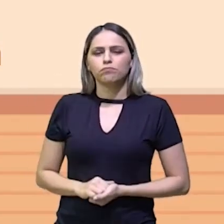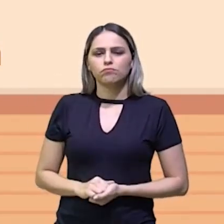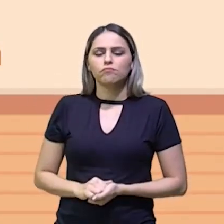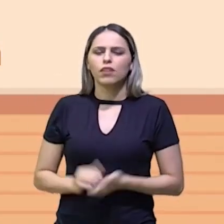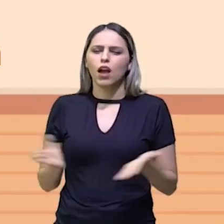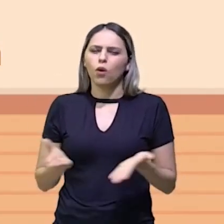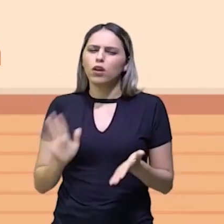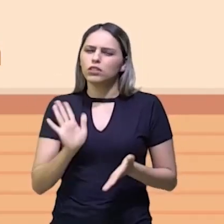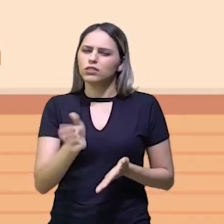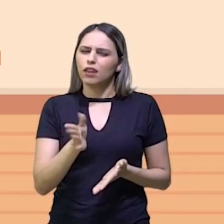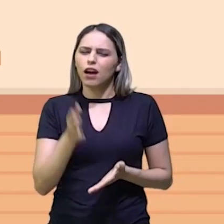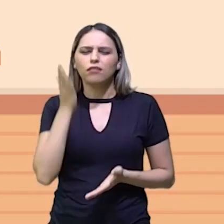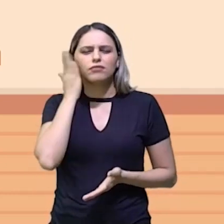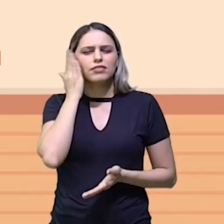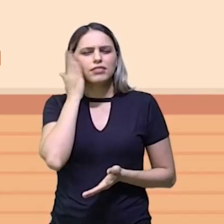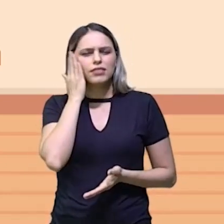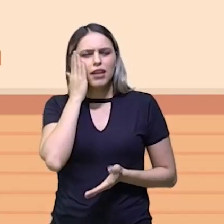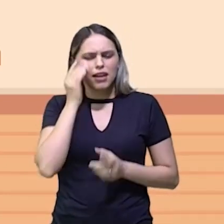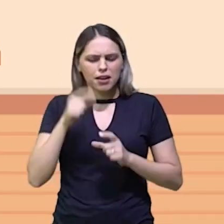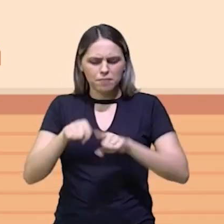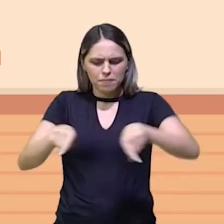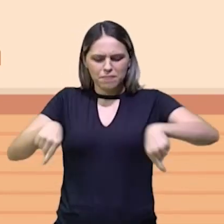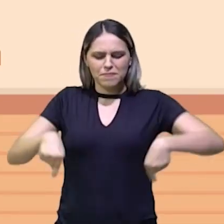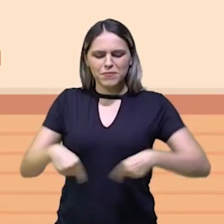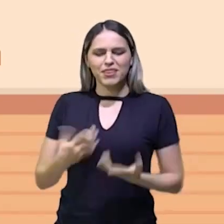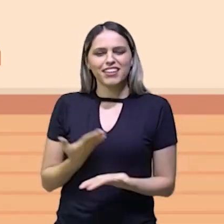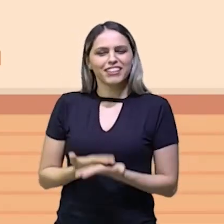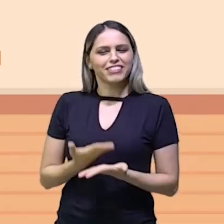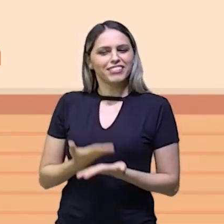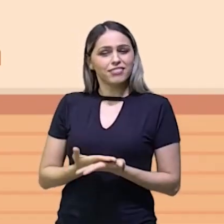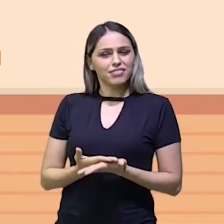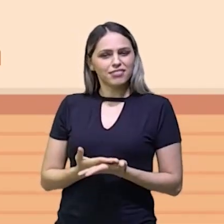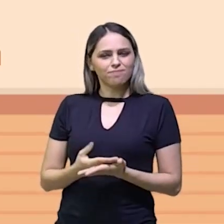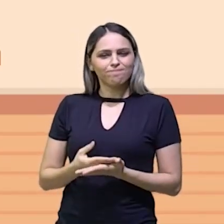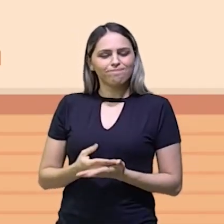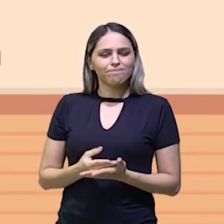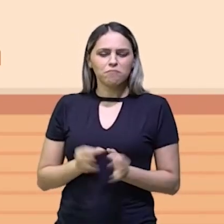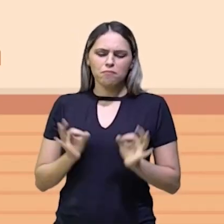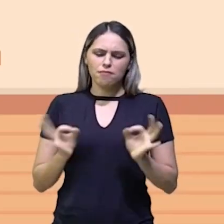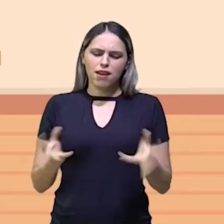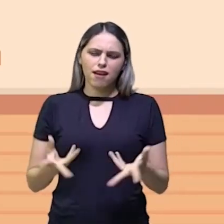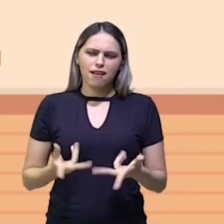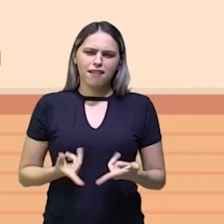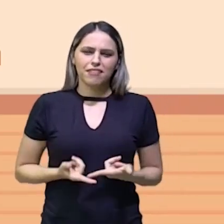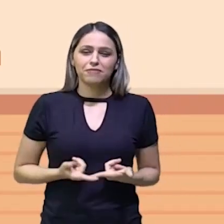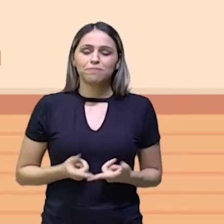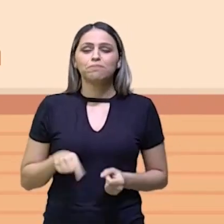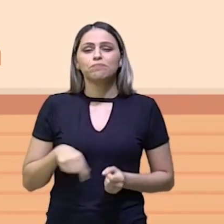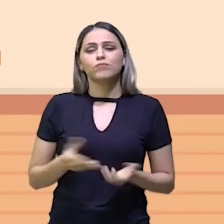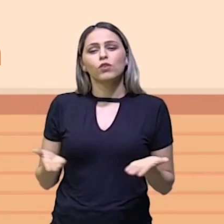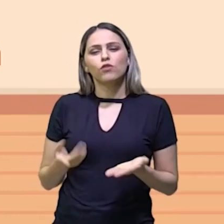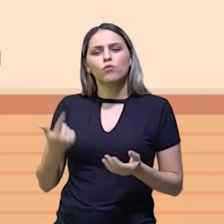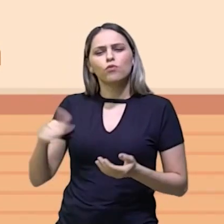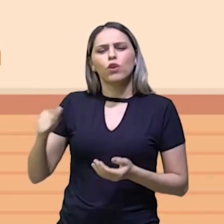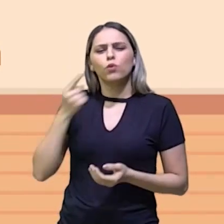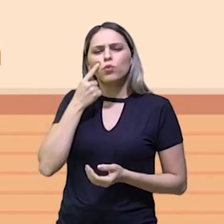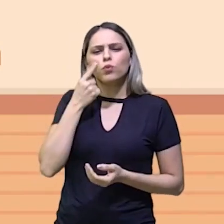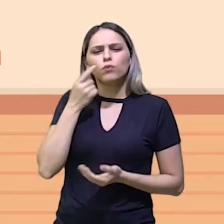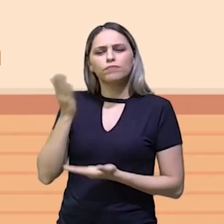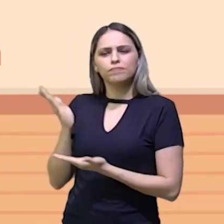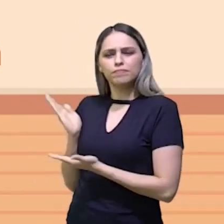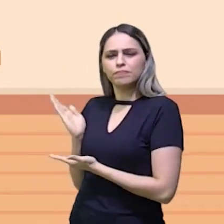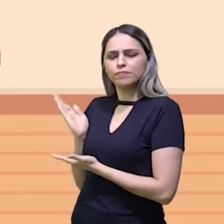exploramos bastante esse ambiente muito rico, que é a nossa sala de aula, nós vamos aqui para o próximo, que é